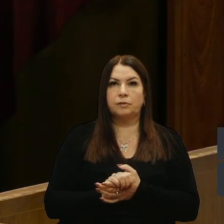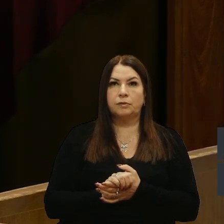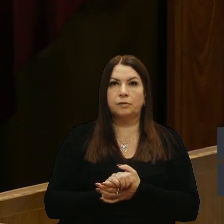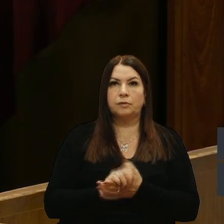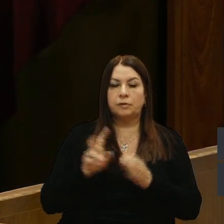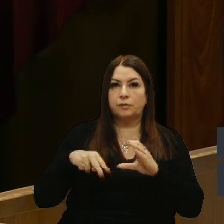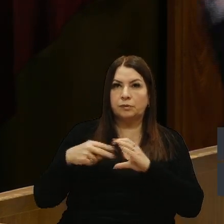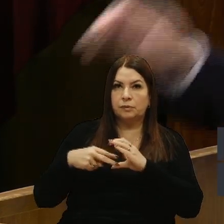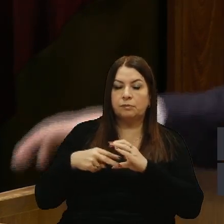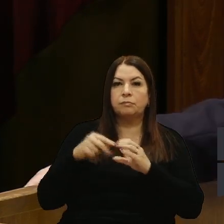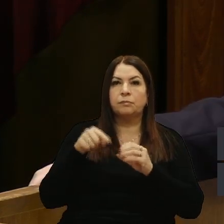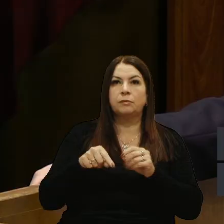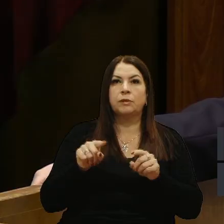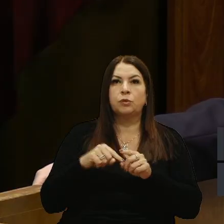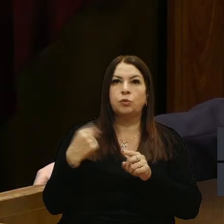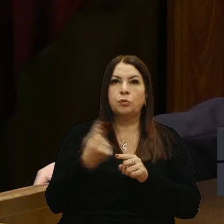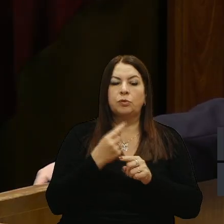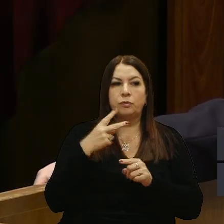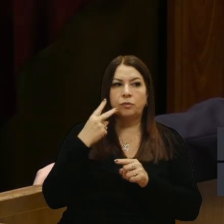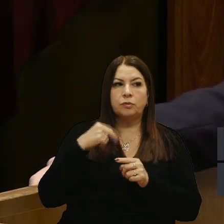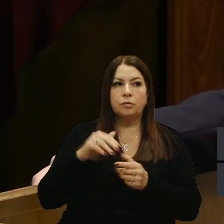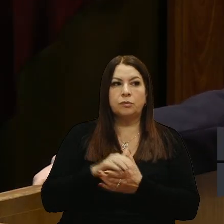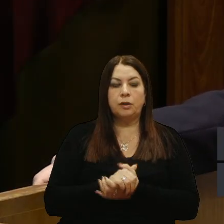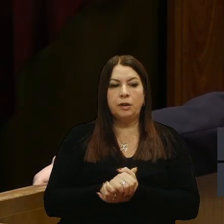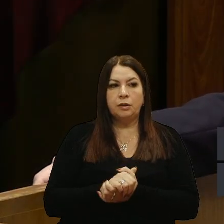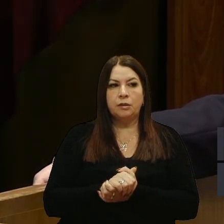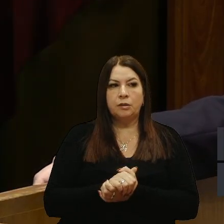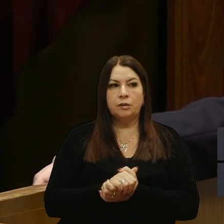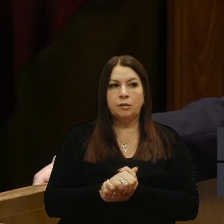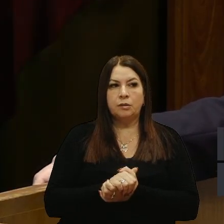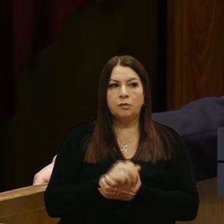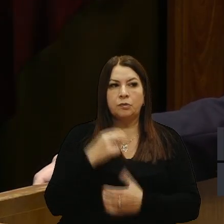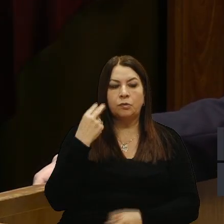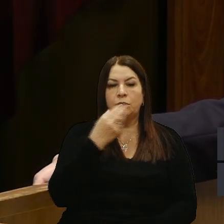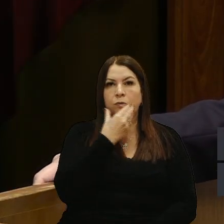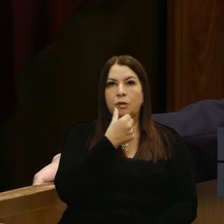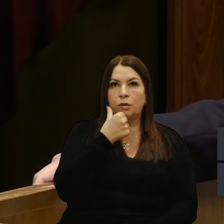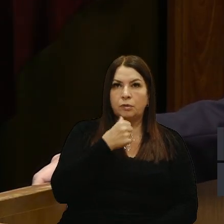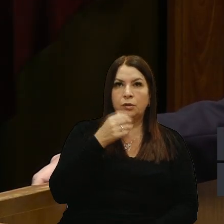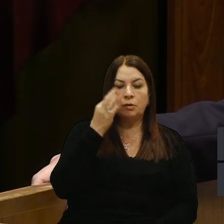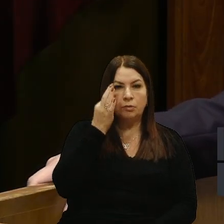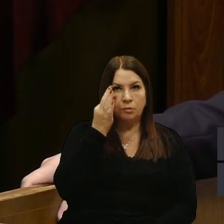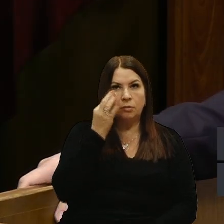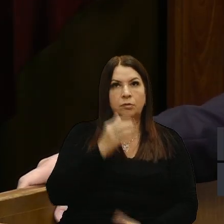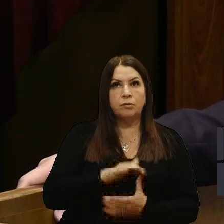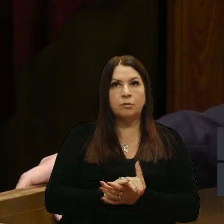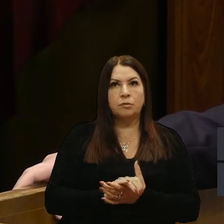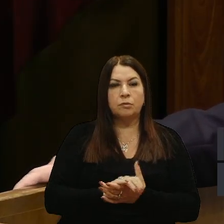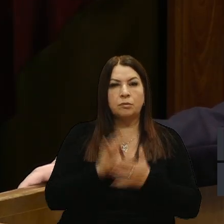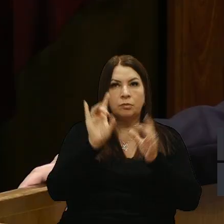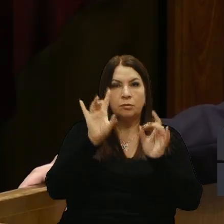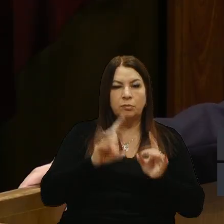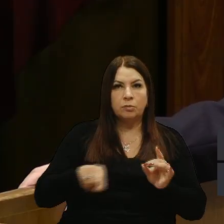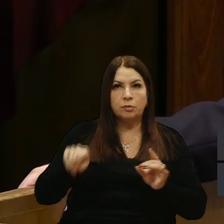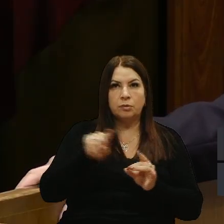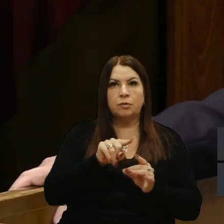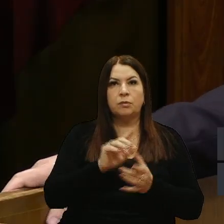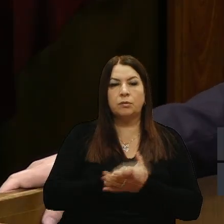parlamento caxiense, aos nobres pares, vereadores e vereadoras aqui presentes, em